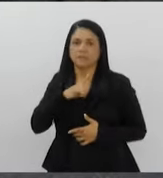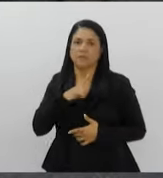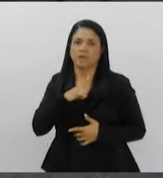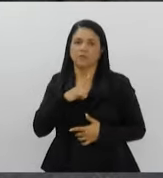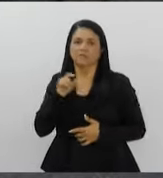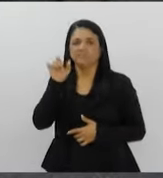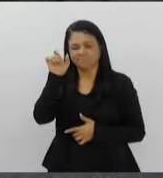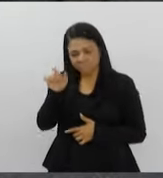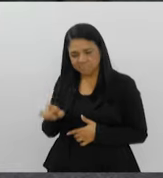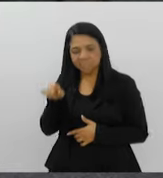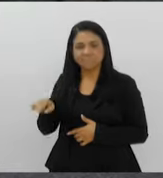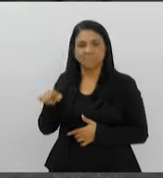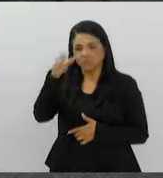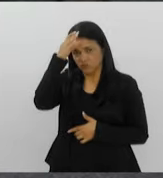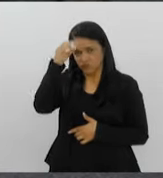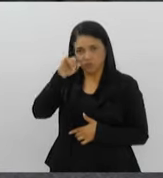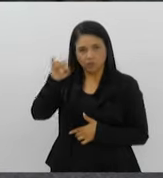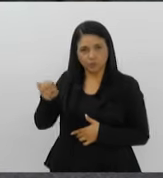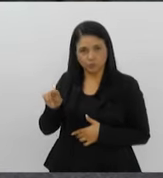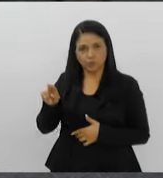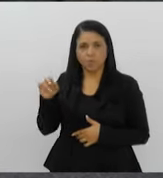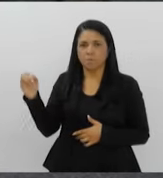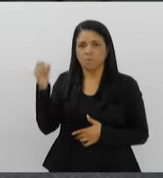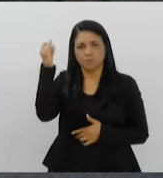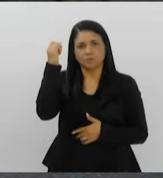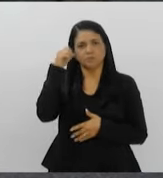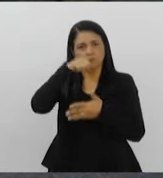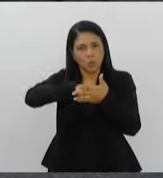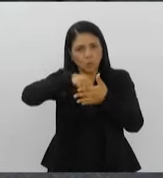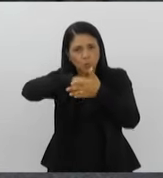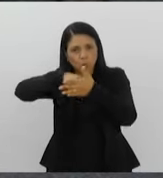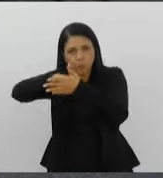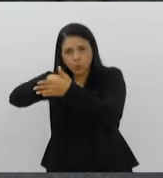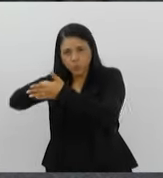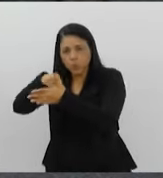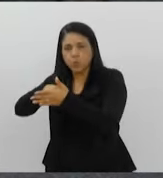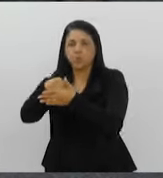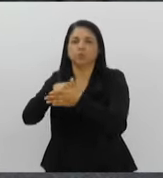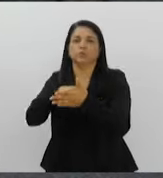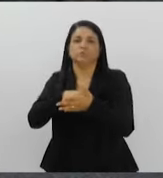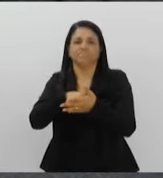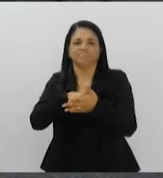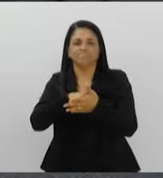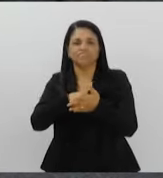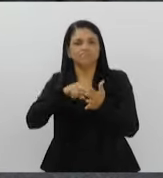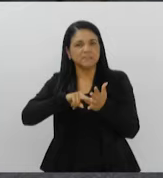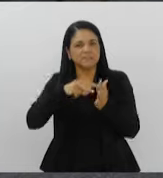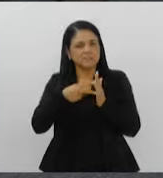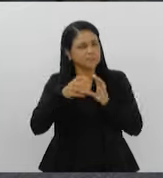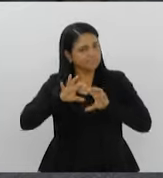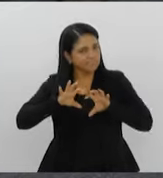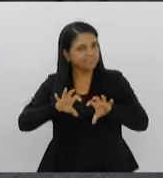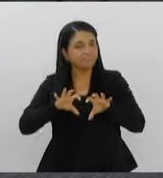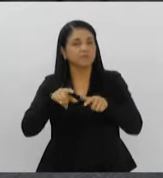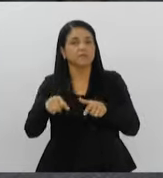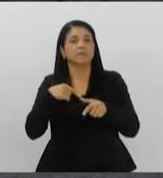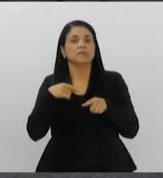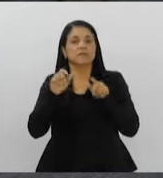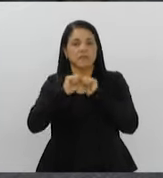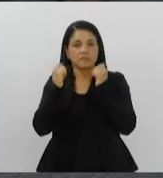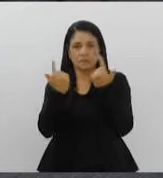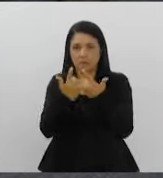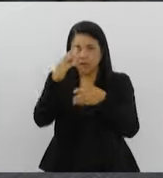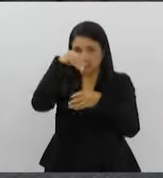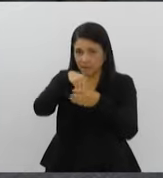uma importante lutadora nesse sentido, não só para a Assembleia Legislativa, como provocar